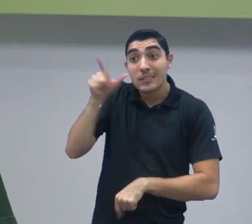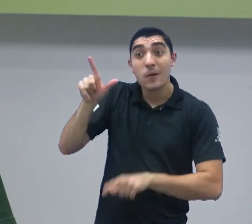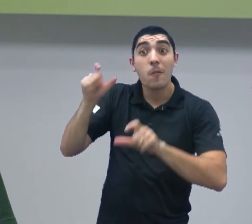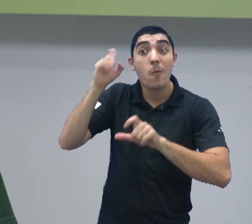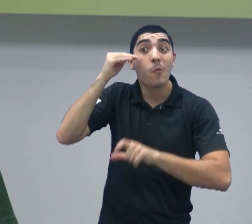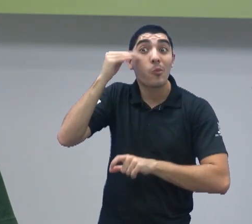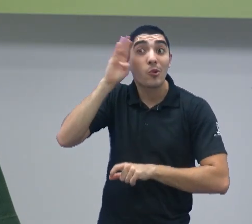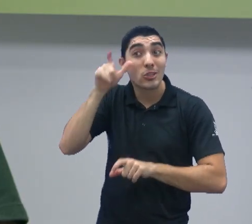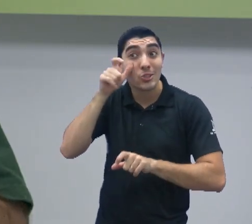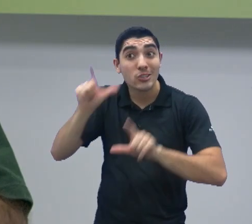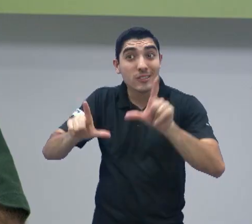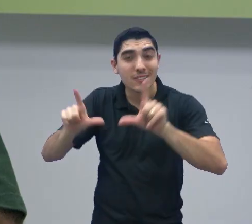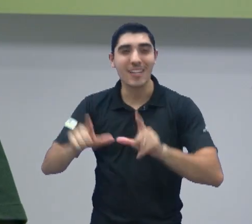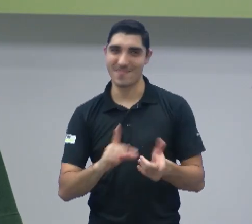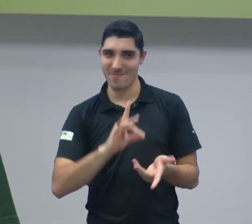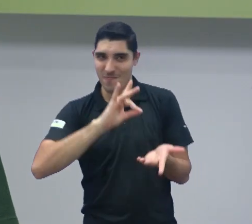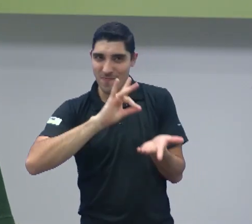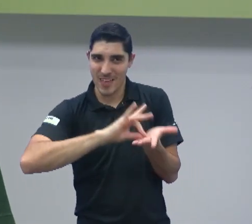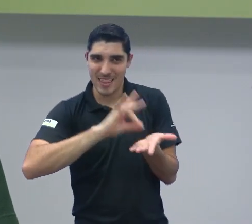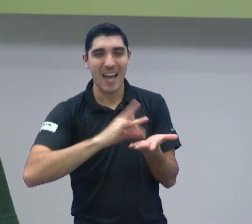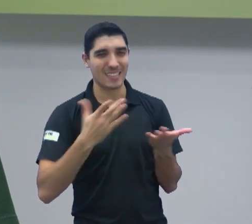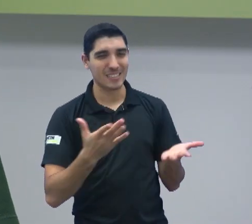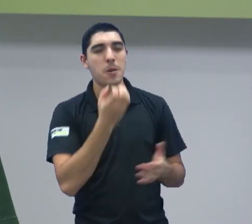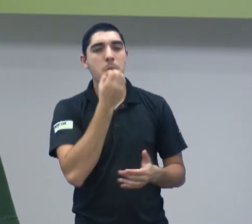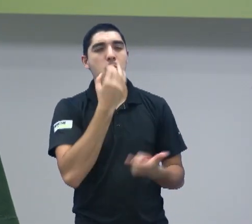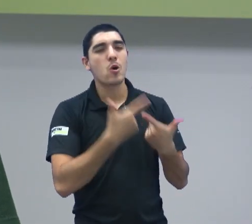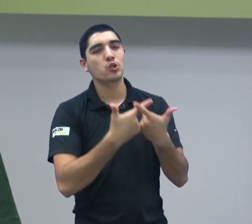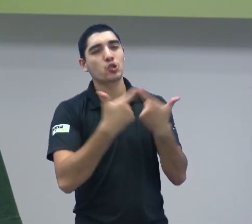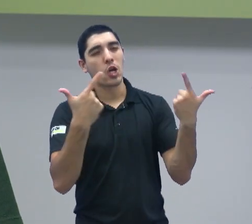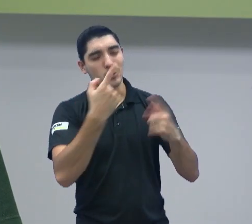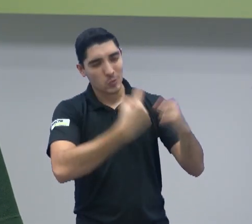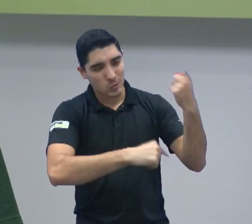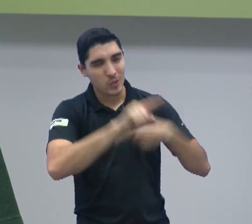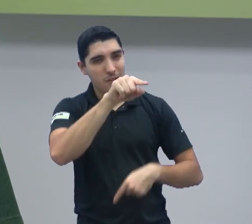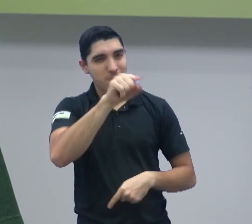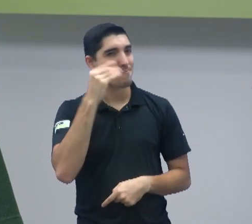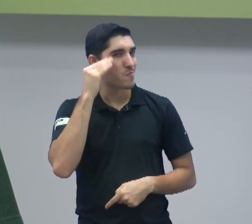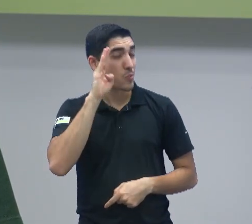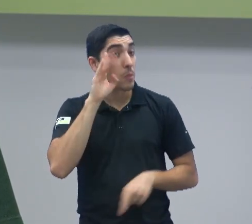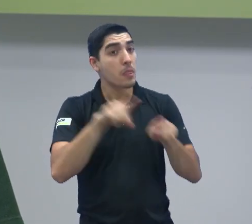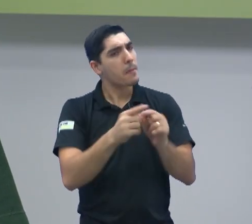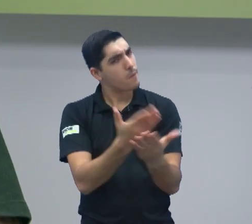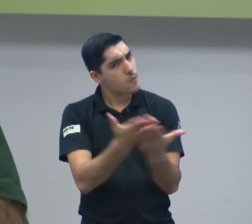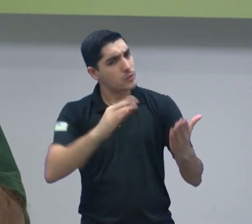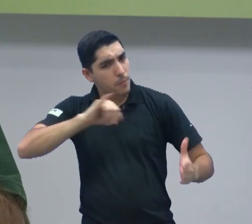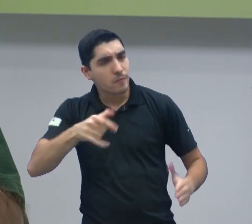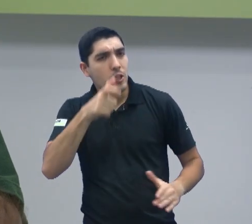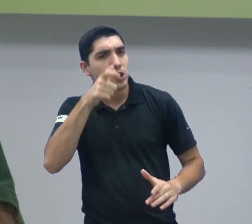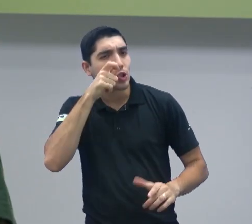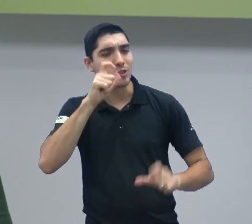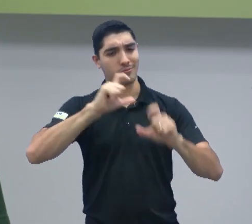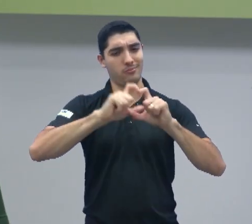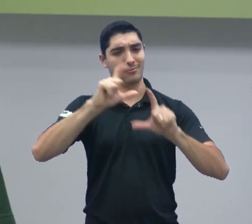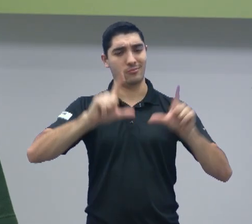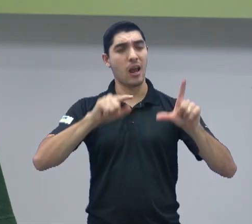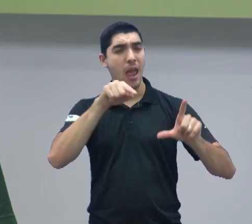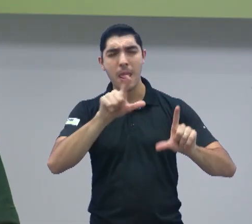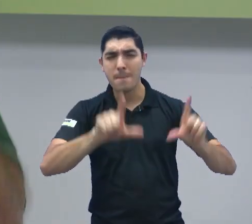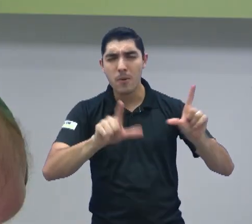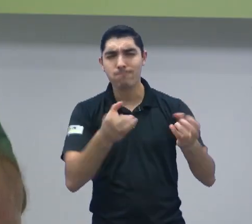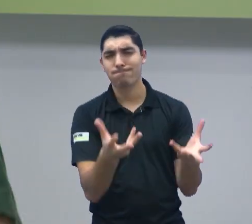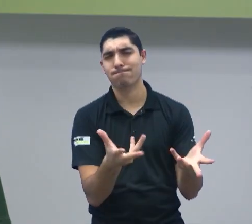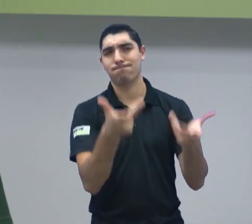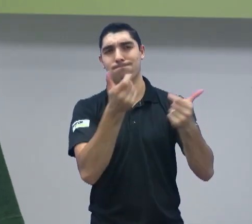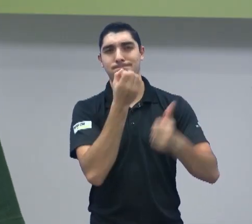Com certeza. Sucesso aí pro Brunão. Fiquem conectados aqui na TV Câmara que o programa é muito bom. Recomendo.